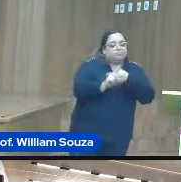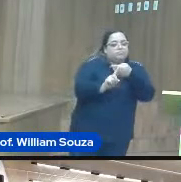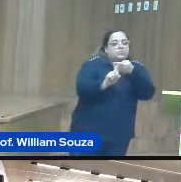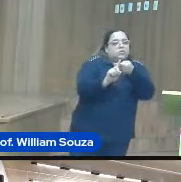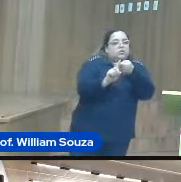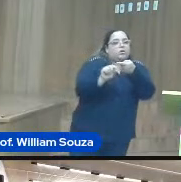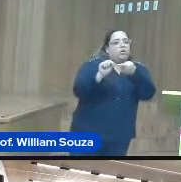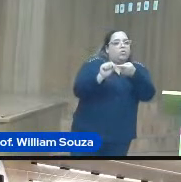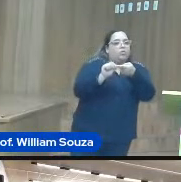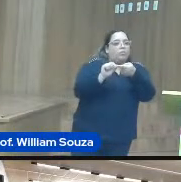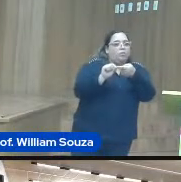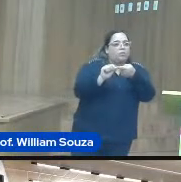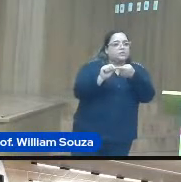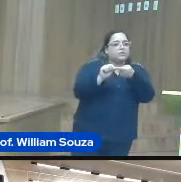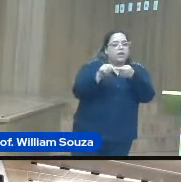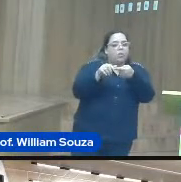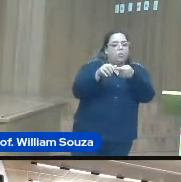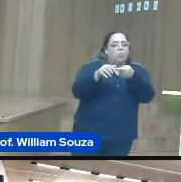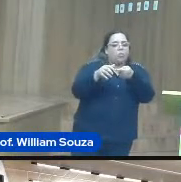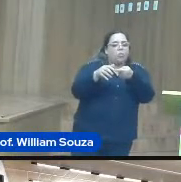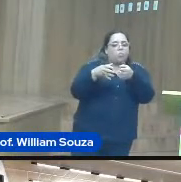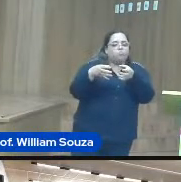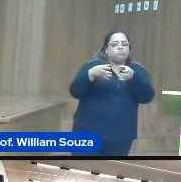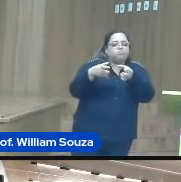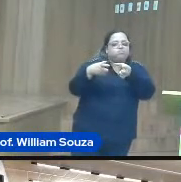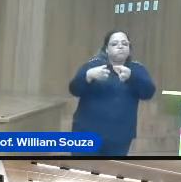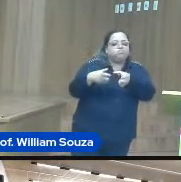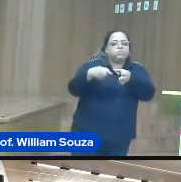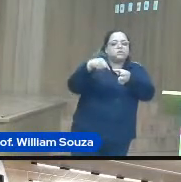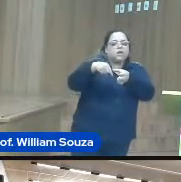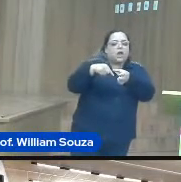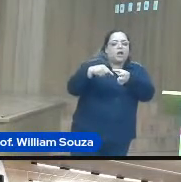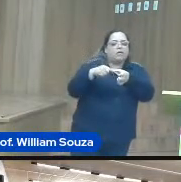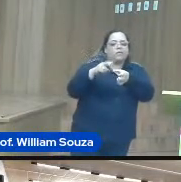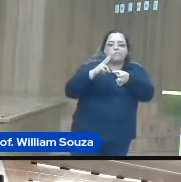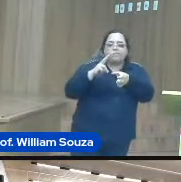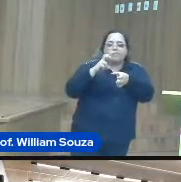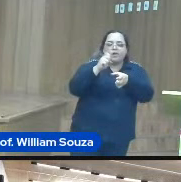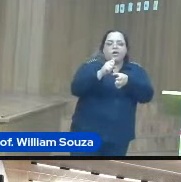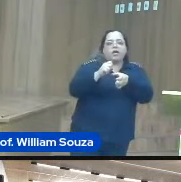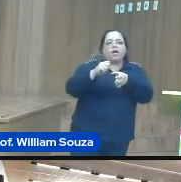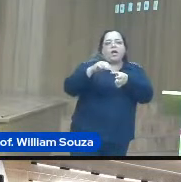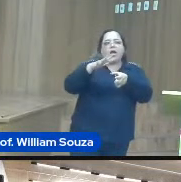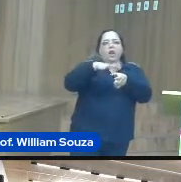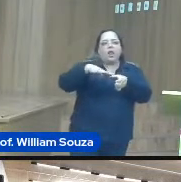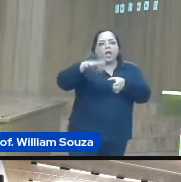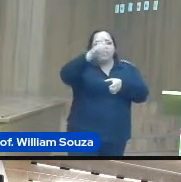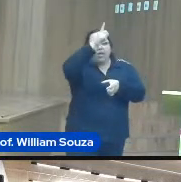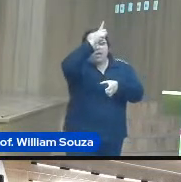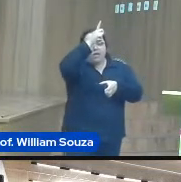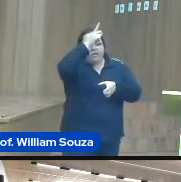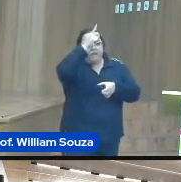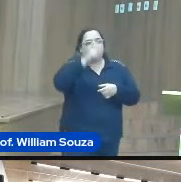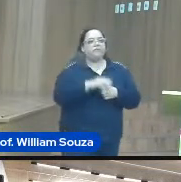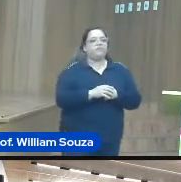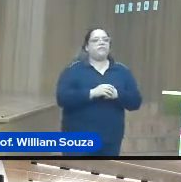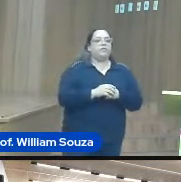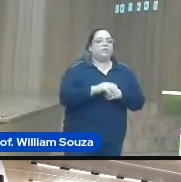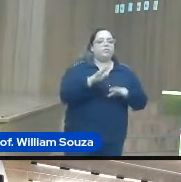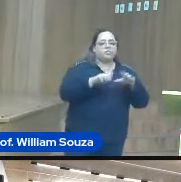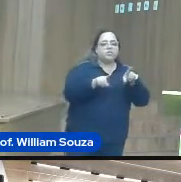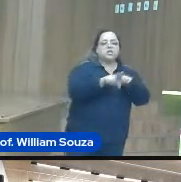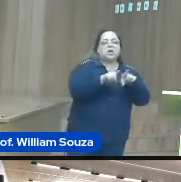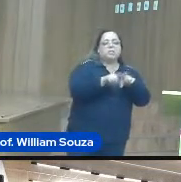teria lugar muito forte, principalmente em Viena, na Alemanha, na França também,